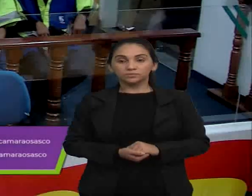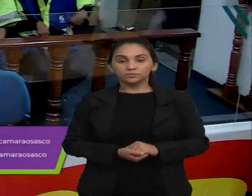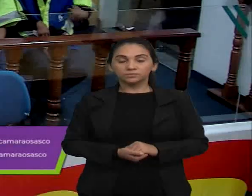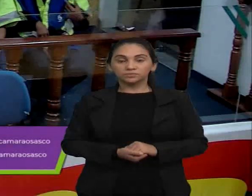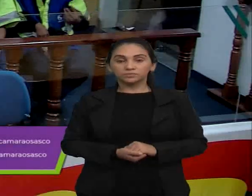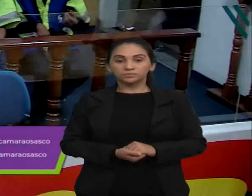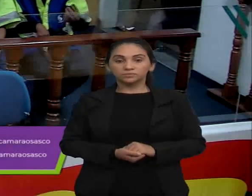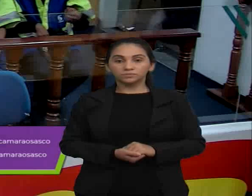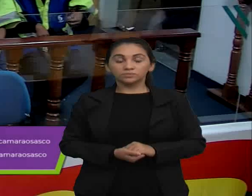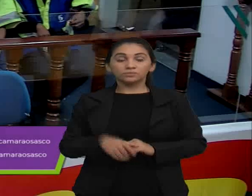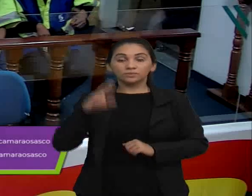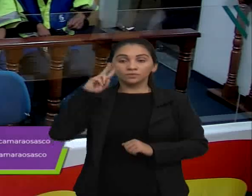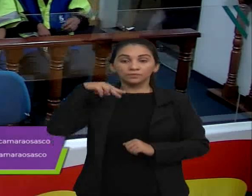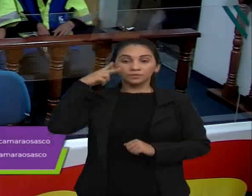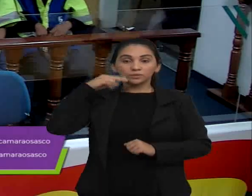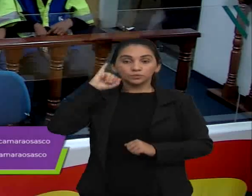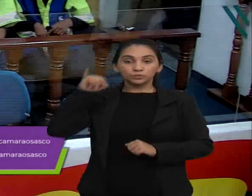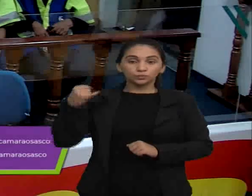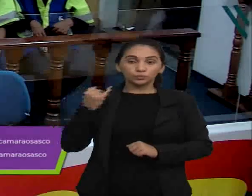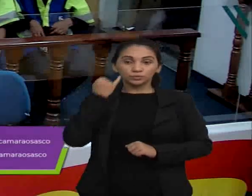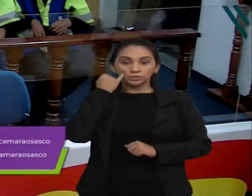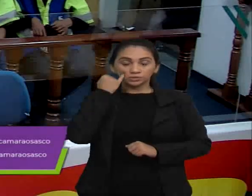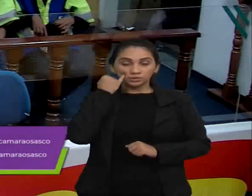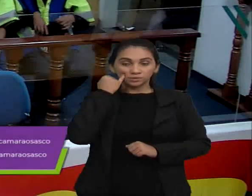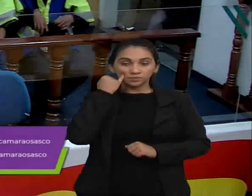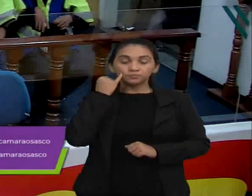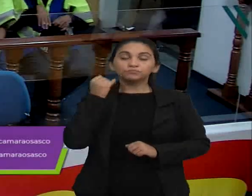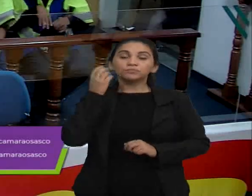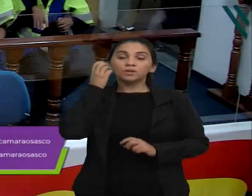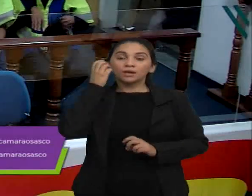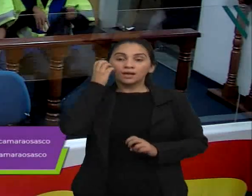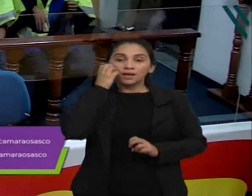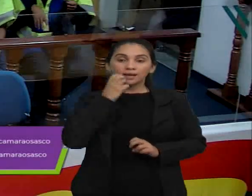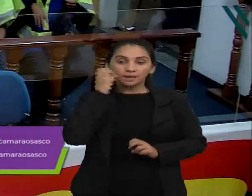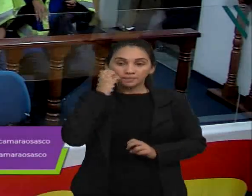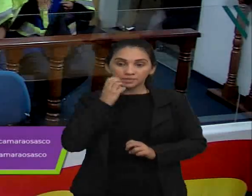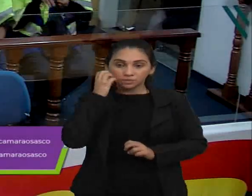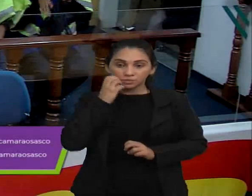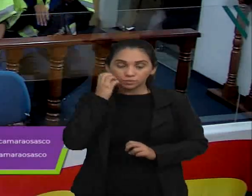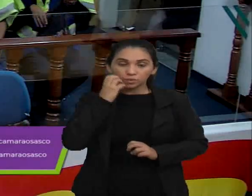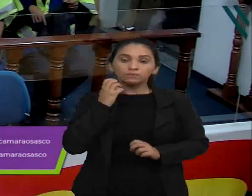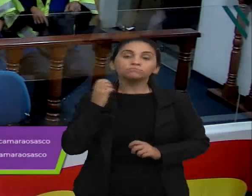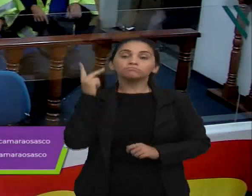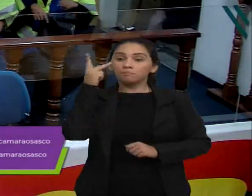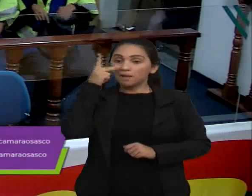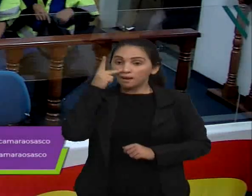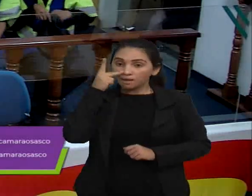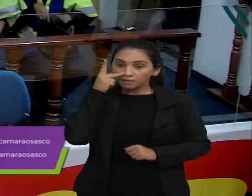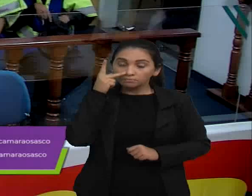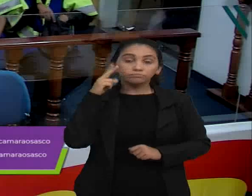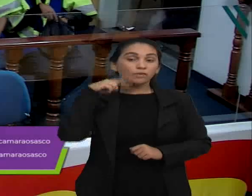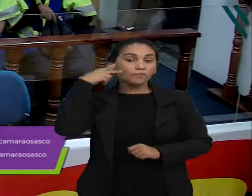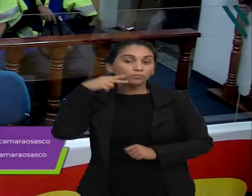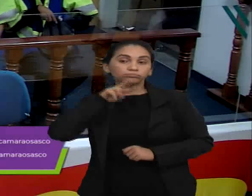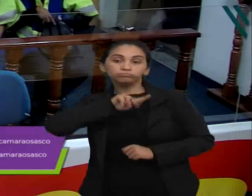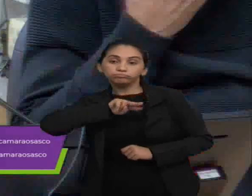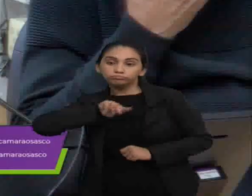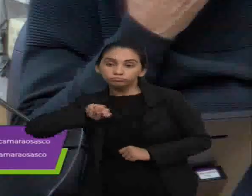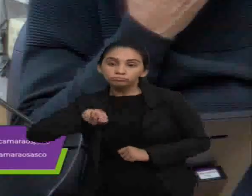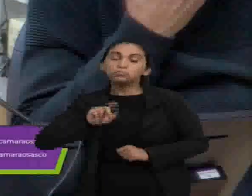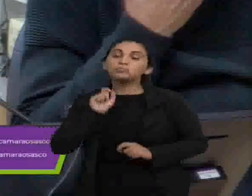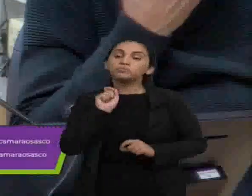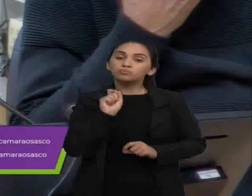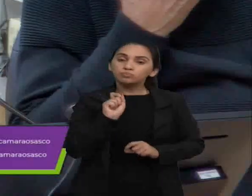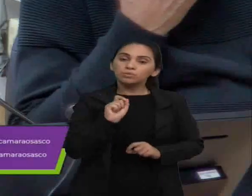Os vereadores Juliana Curvelo, Emerson Márcio Vitalino e Pelé, Paulo César Dias dos